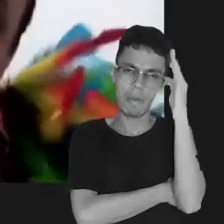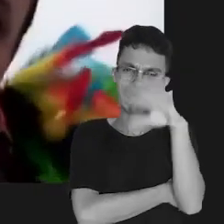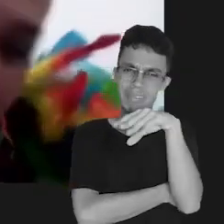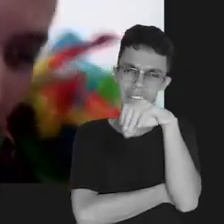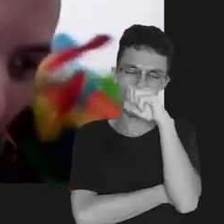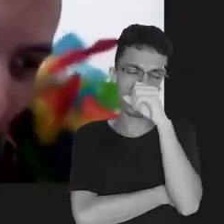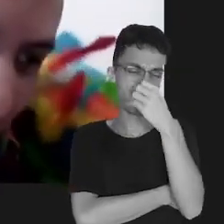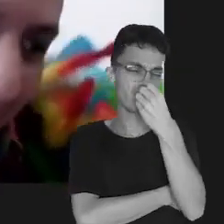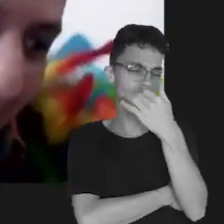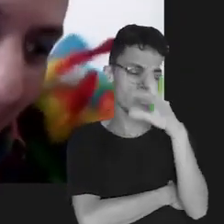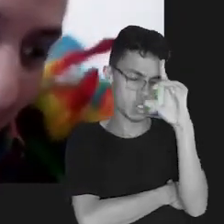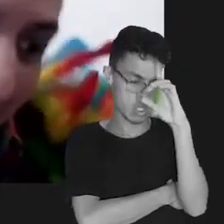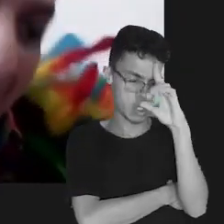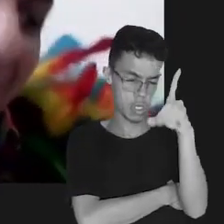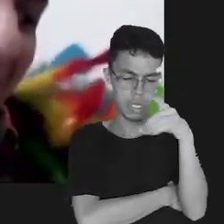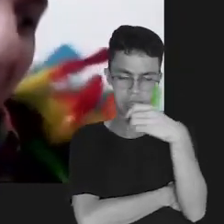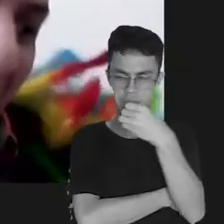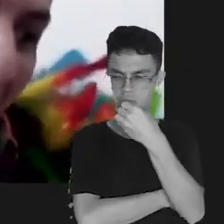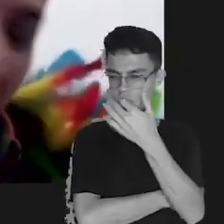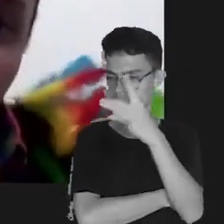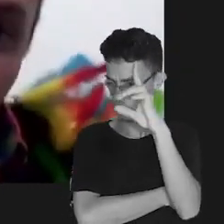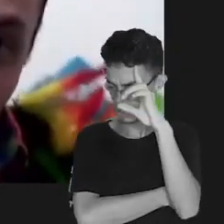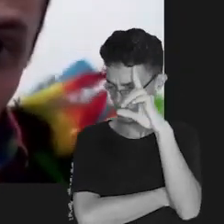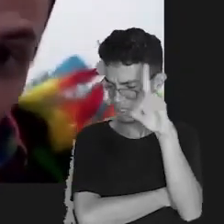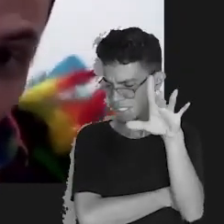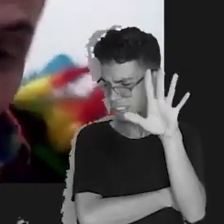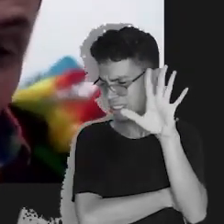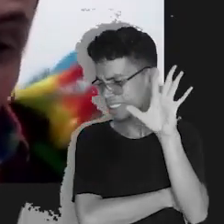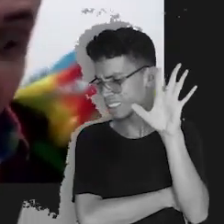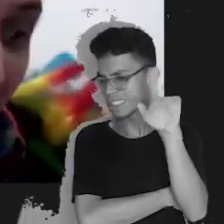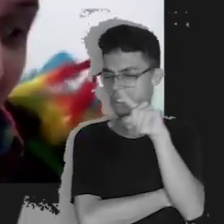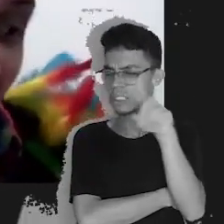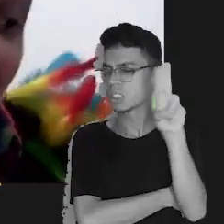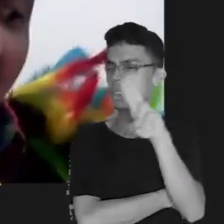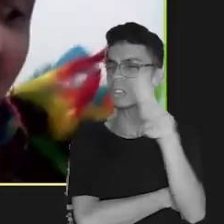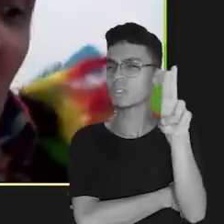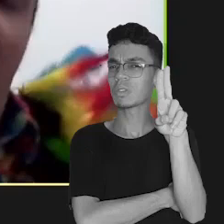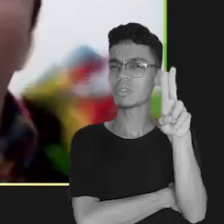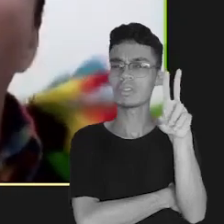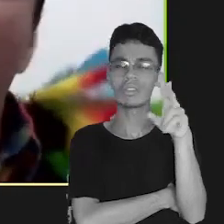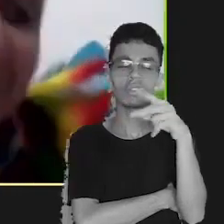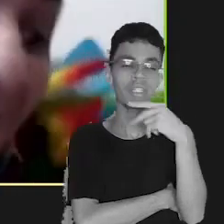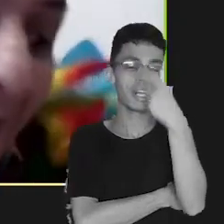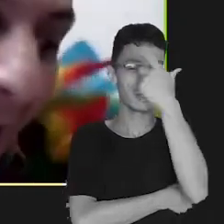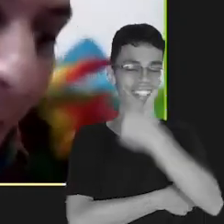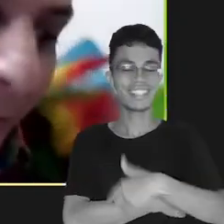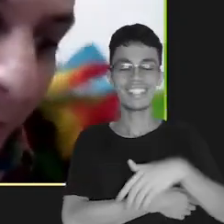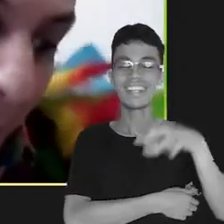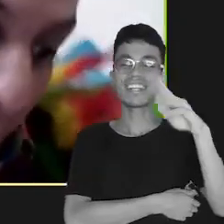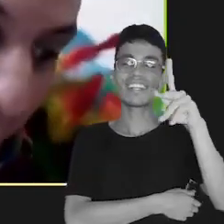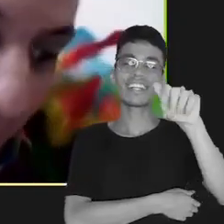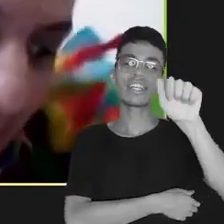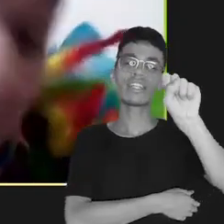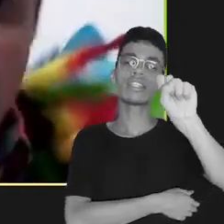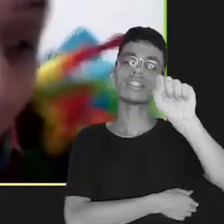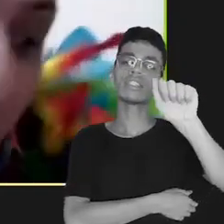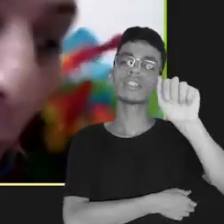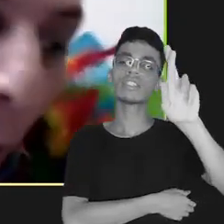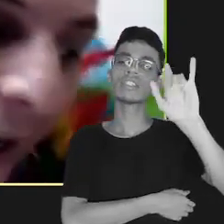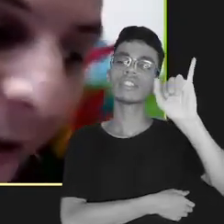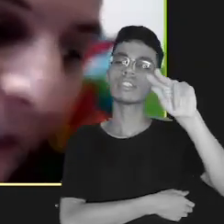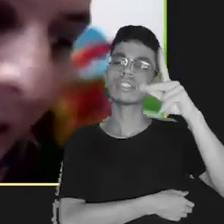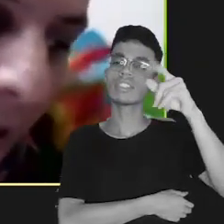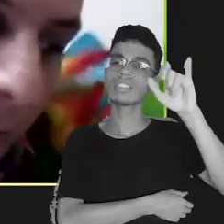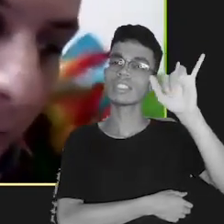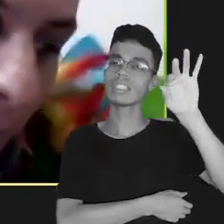Bom dia, bom dia. É o vosso nome? Sou passarinheiro. Vivo nessa cidade